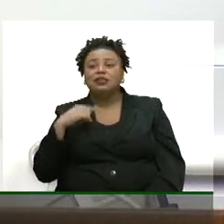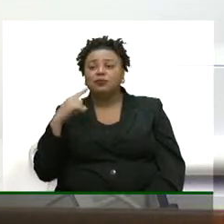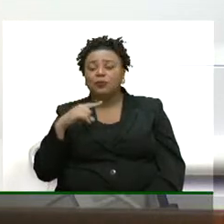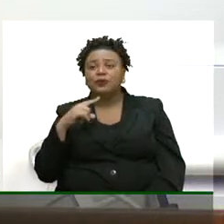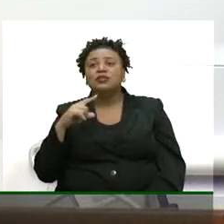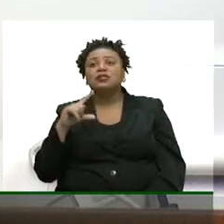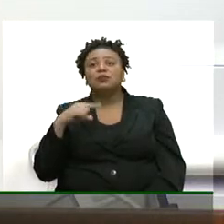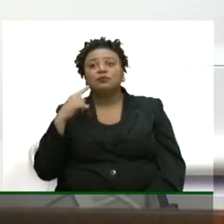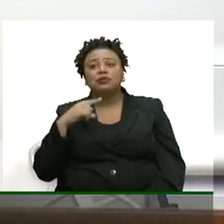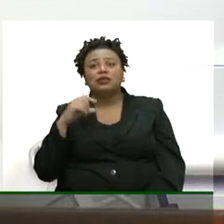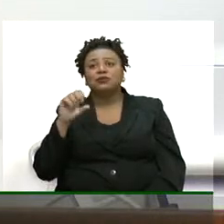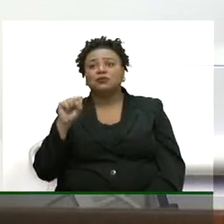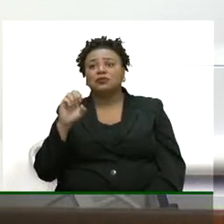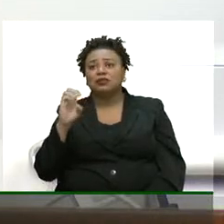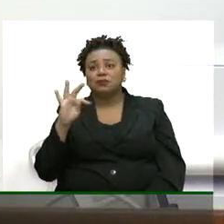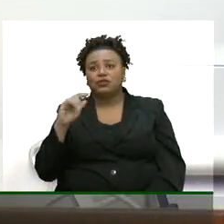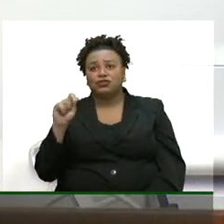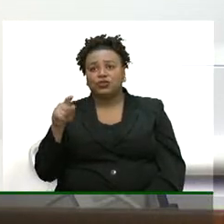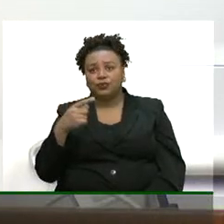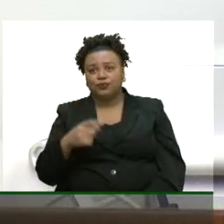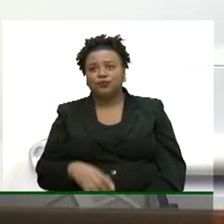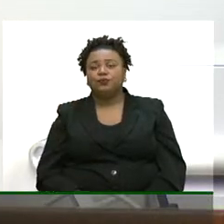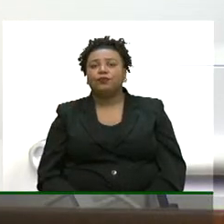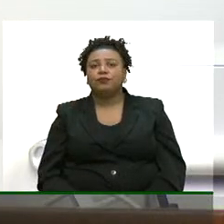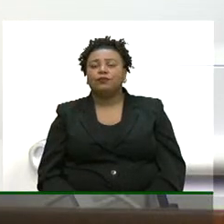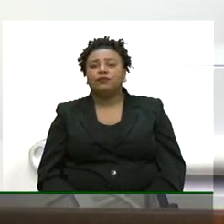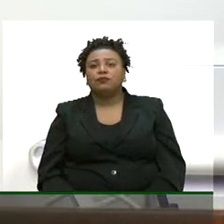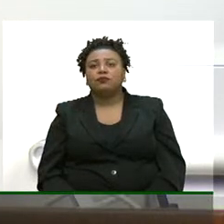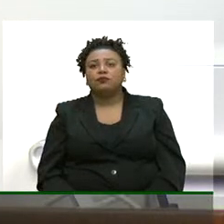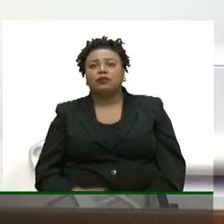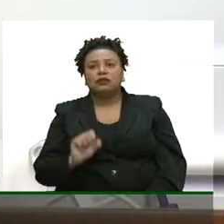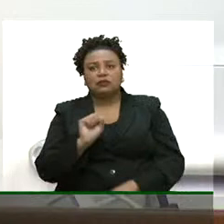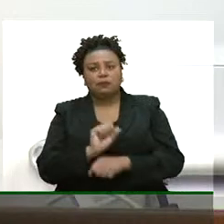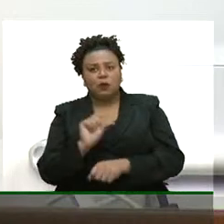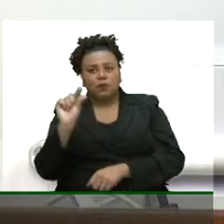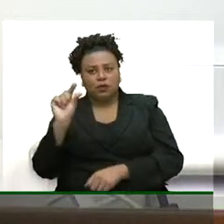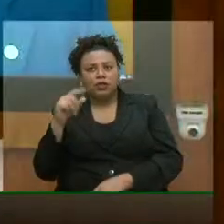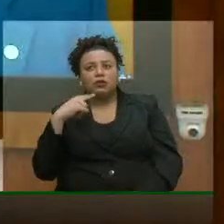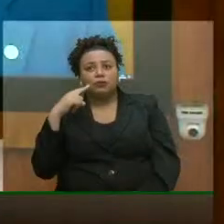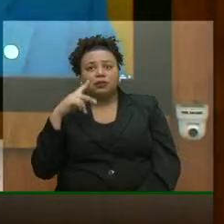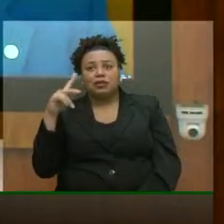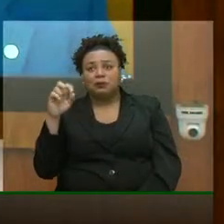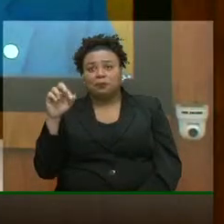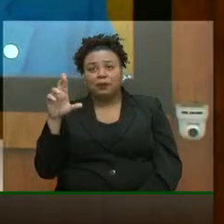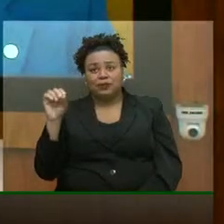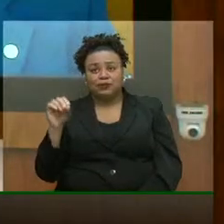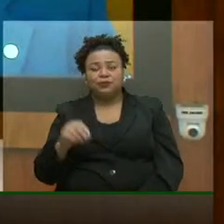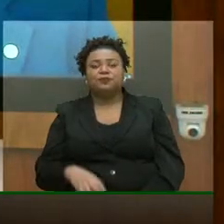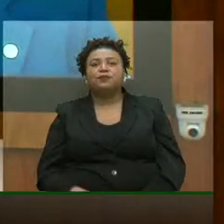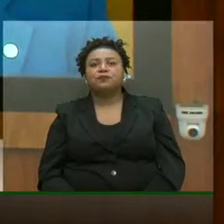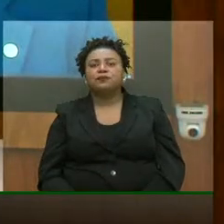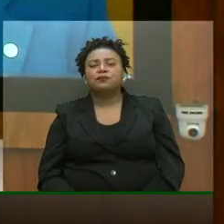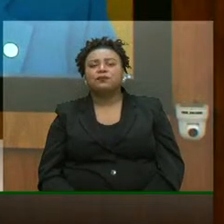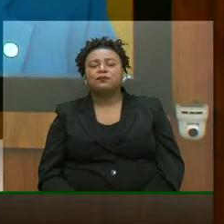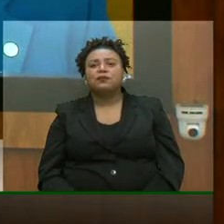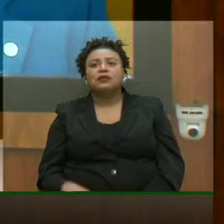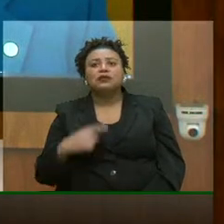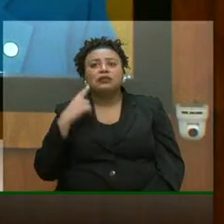Posteriormente, deputado Sebastião Melo, questão de ordem. Segundo minuto aí, deputado Pedro Pereira, por gentileza. Você atende, deputado Teixeira?